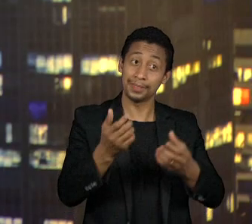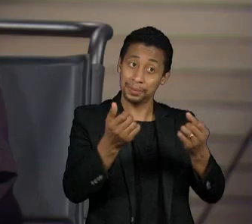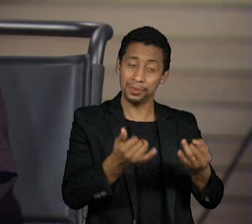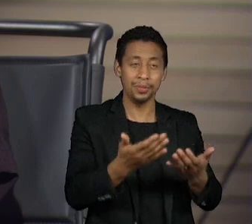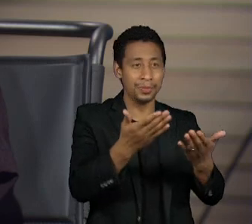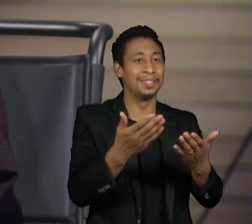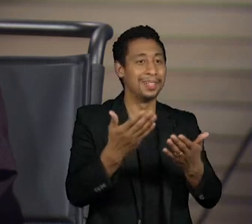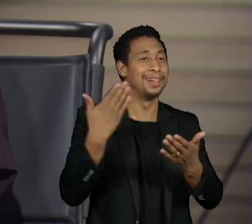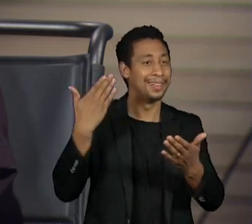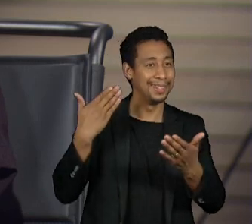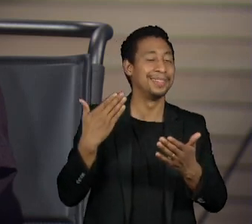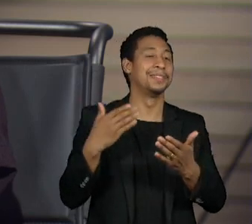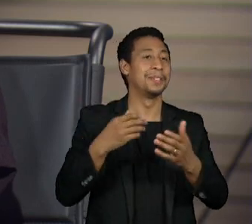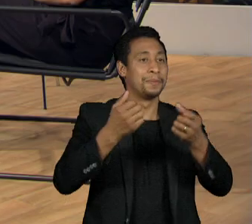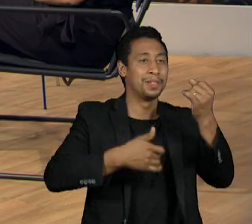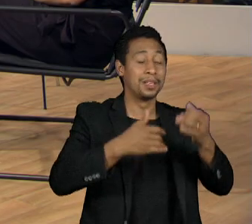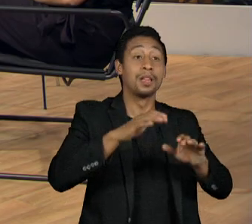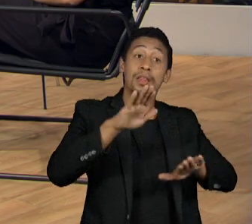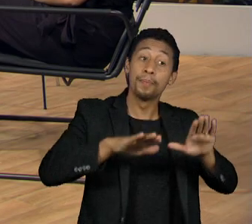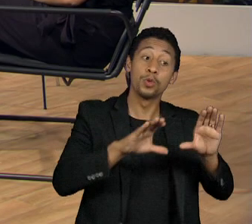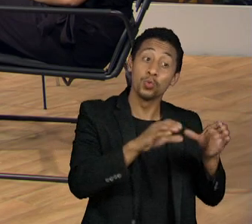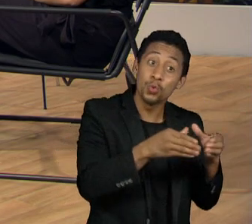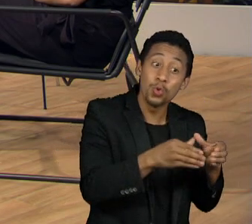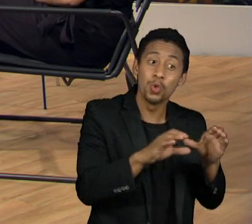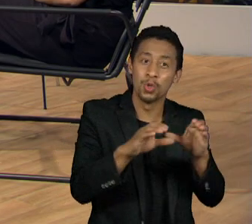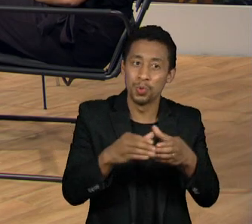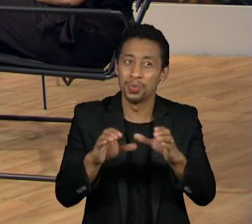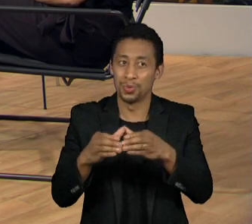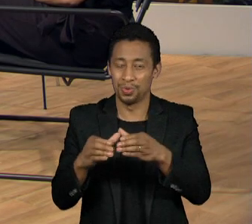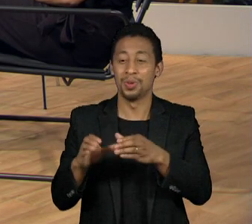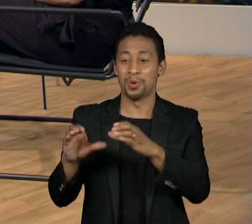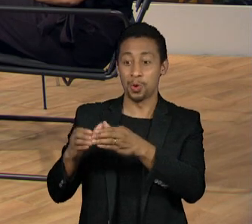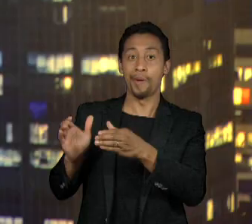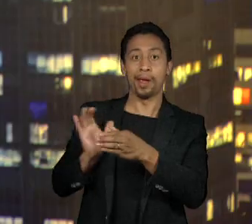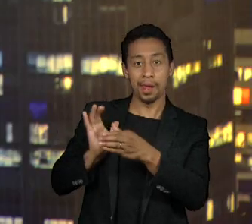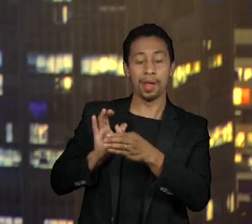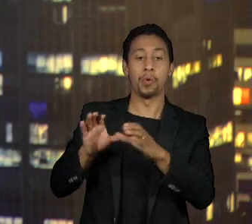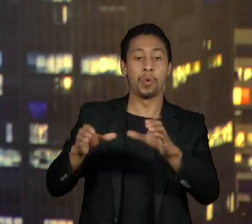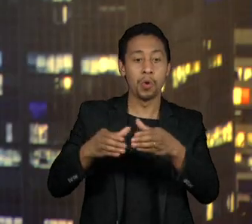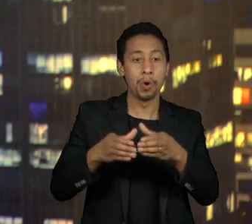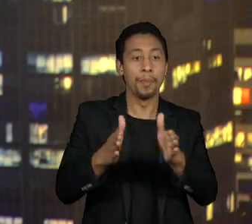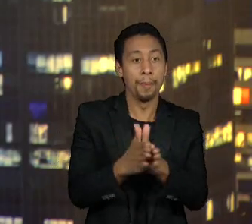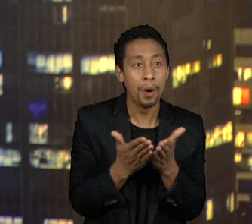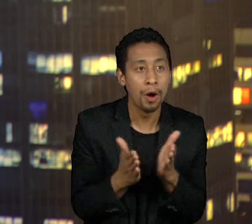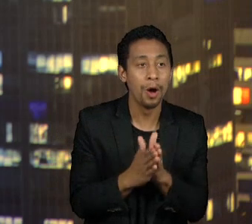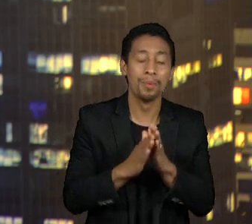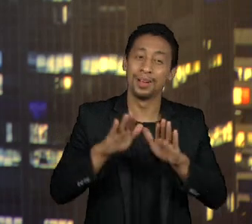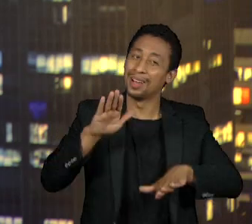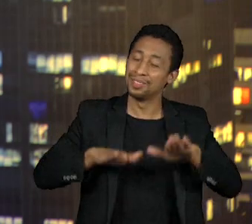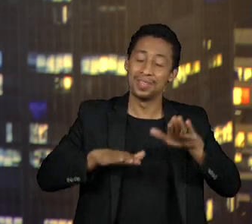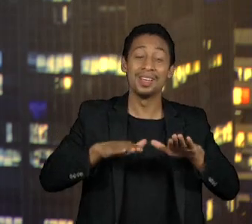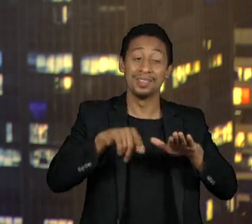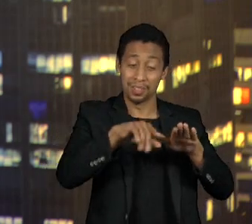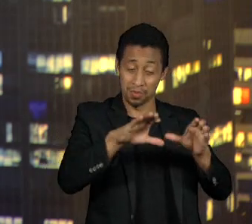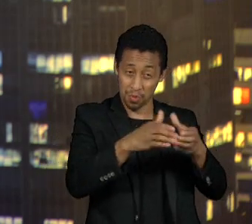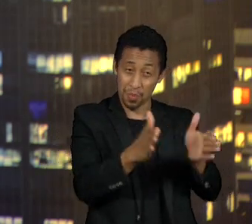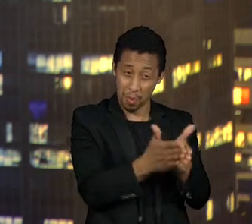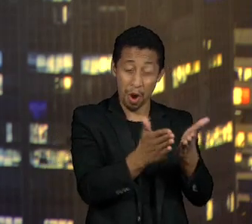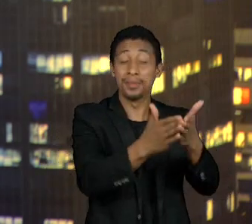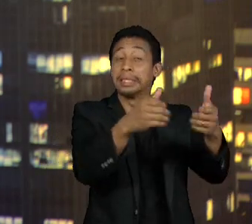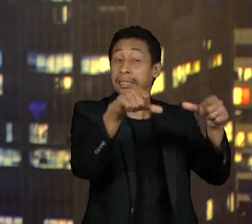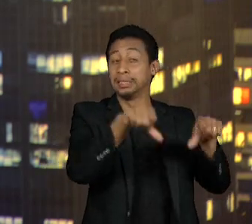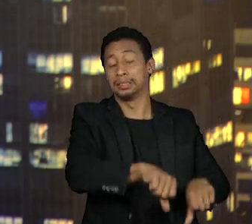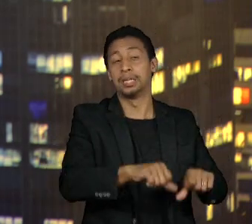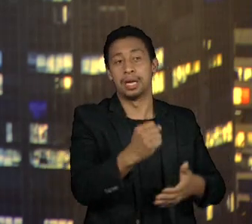até no primeiro bloco, a depender do grupo que nós olhamos, dependendo do país, a situação fica ainda mais grave. Aqui no Brasil, sabemos, quando falamos aí